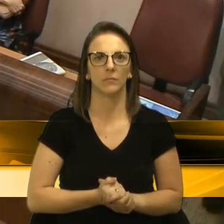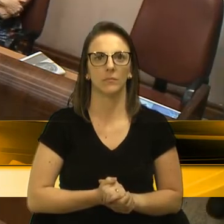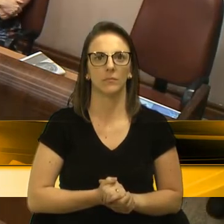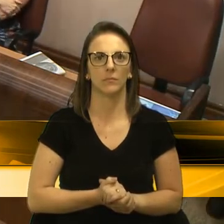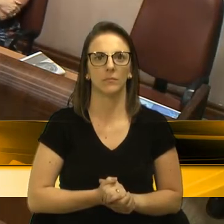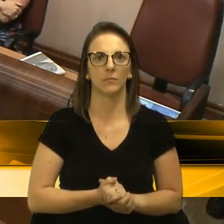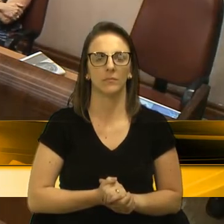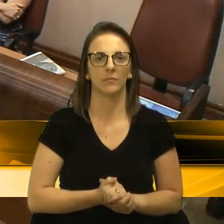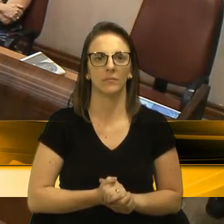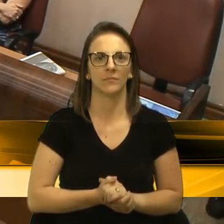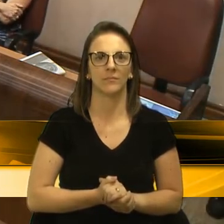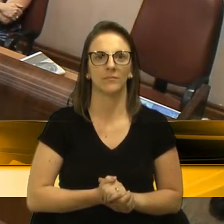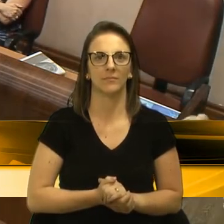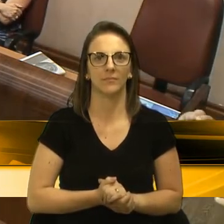Vamos sentar, pessoal.